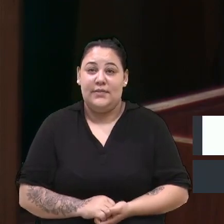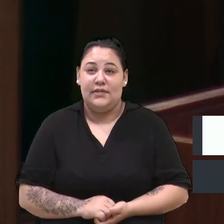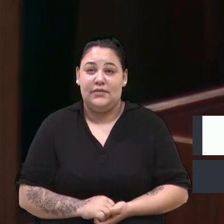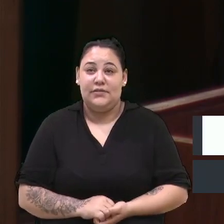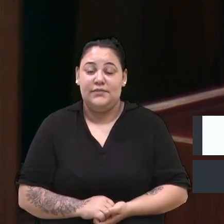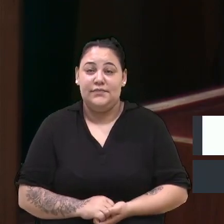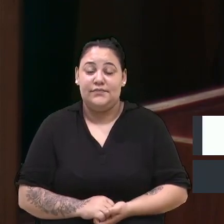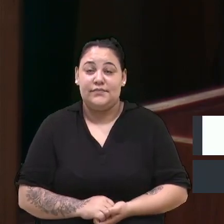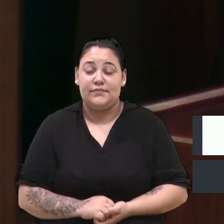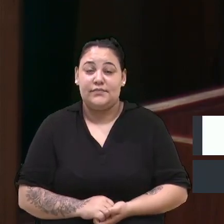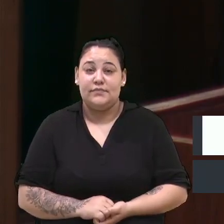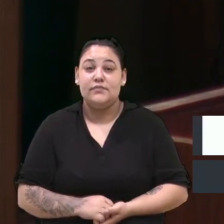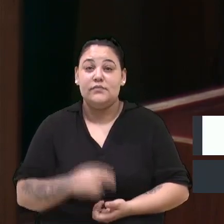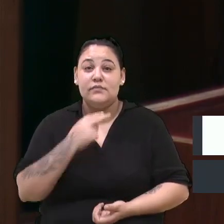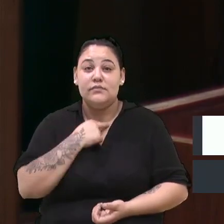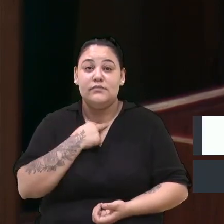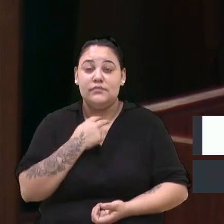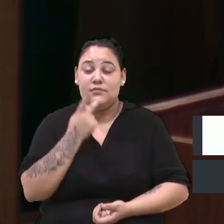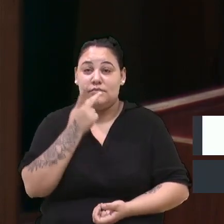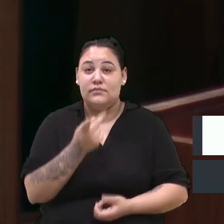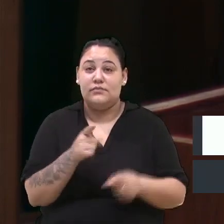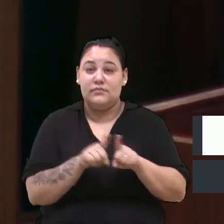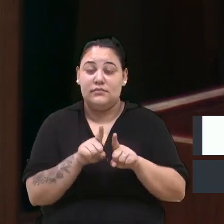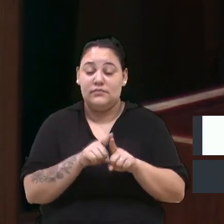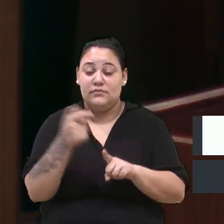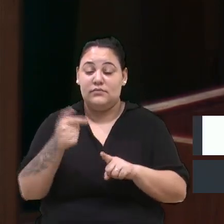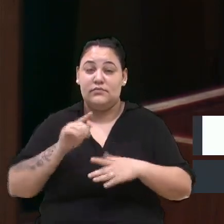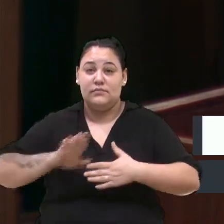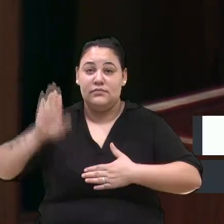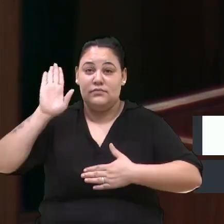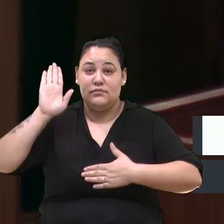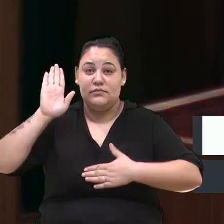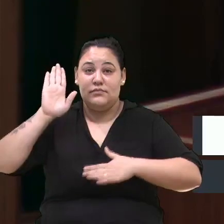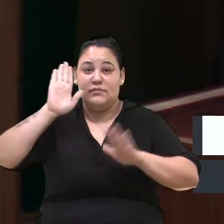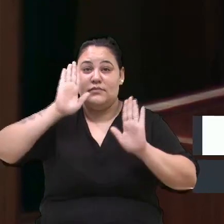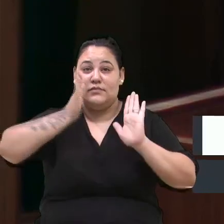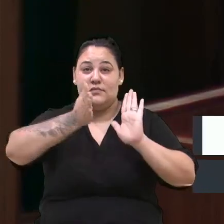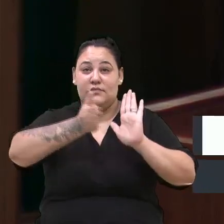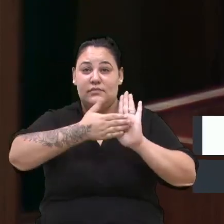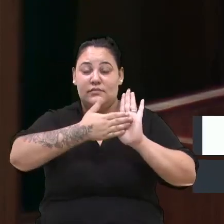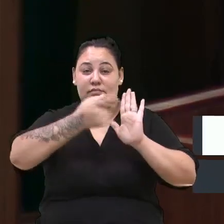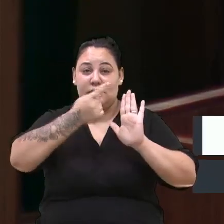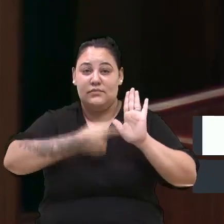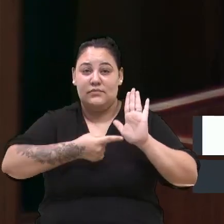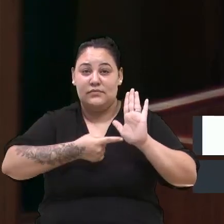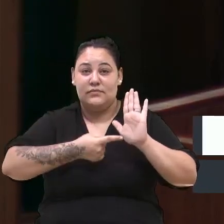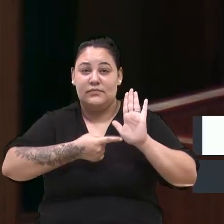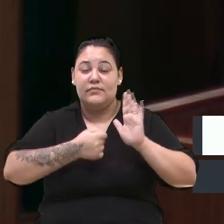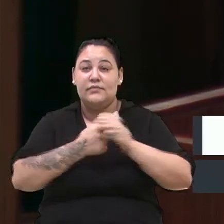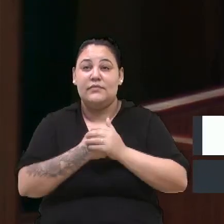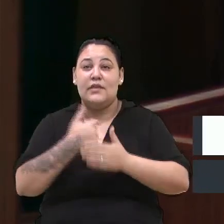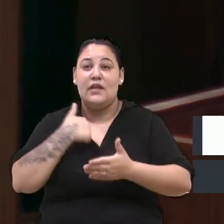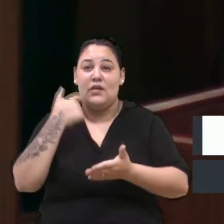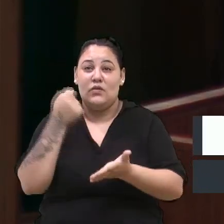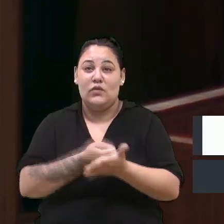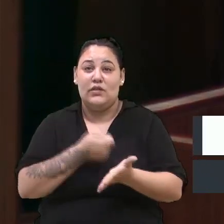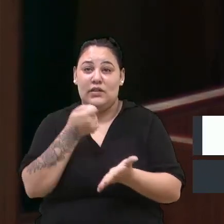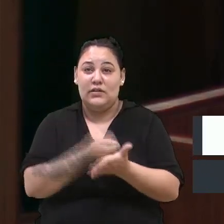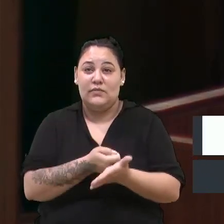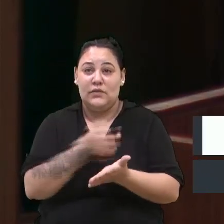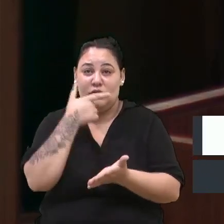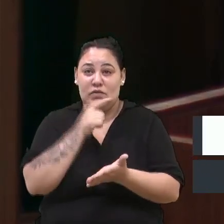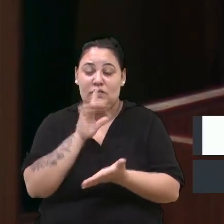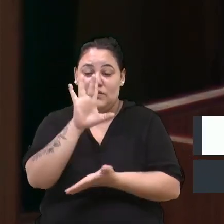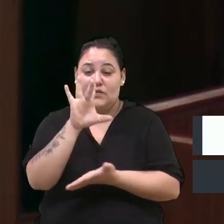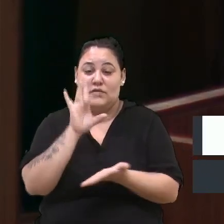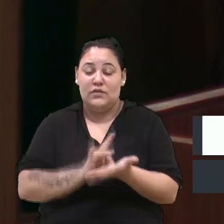deixar de dizer outra promessa que está no panfleto, que eu lutaria para trazer a